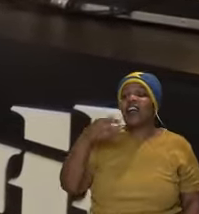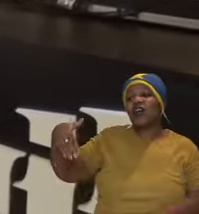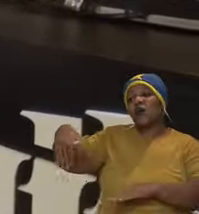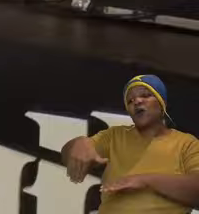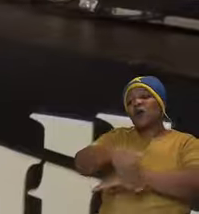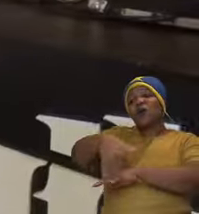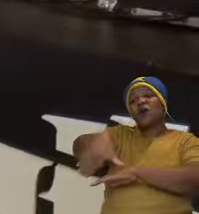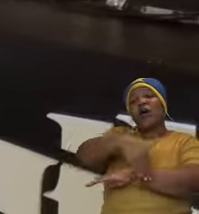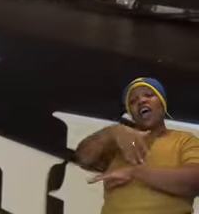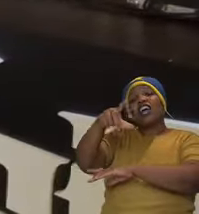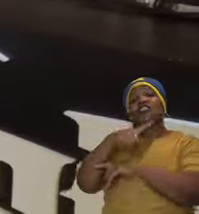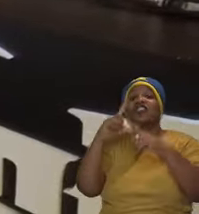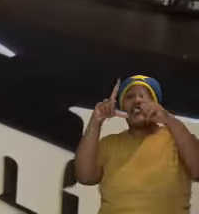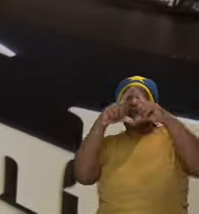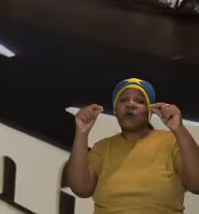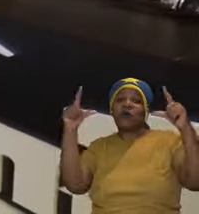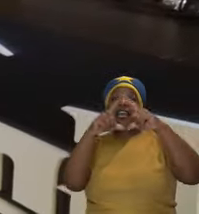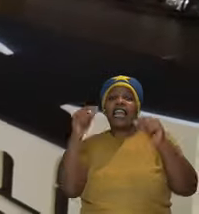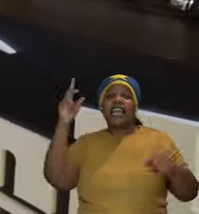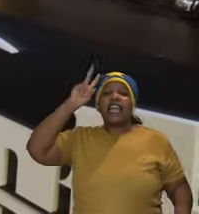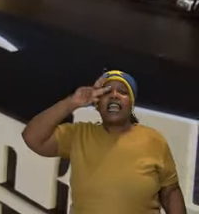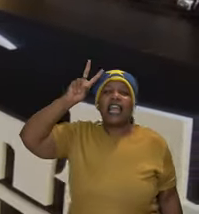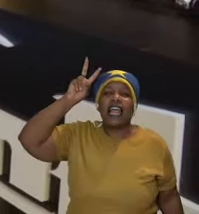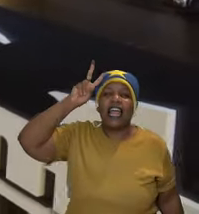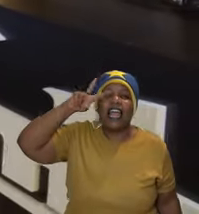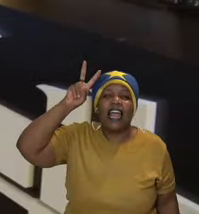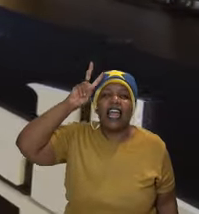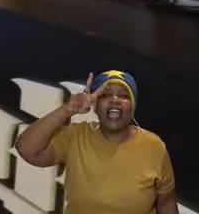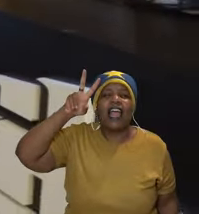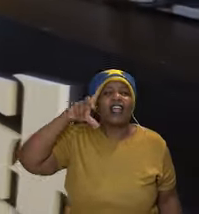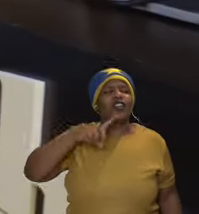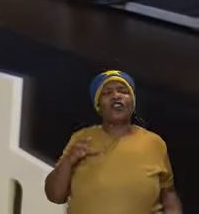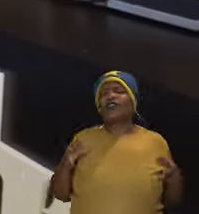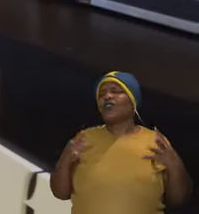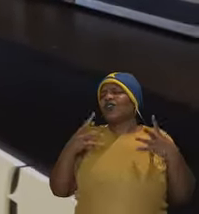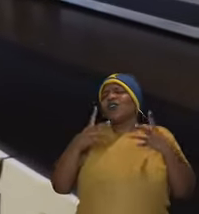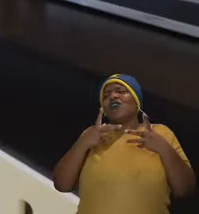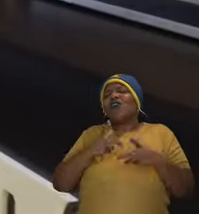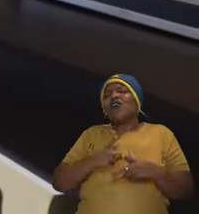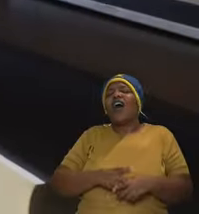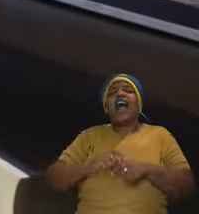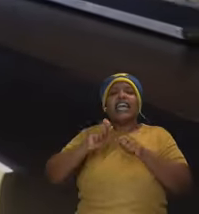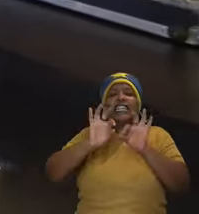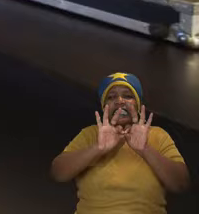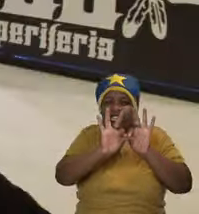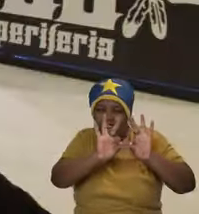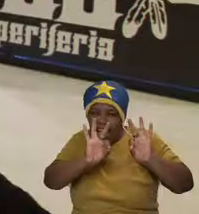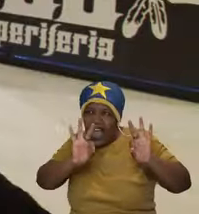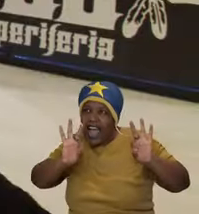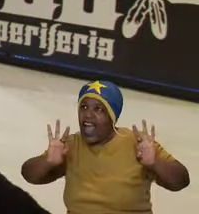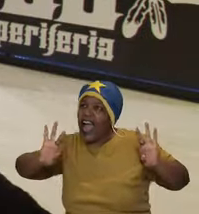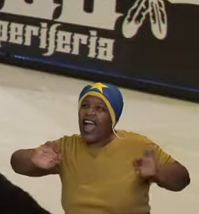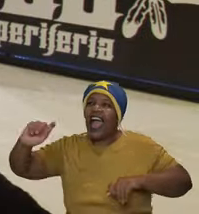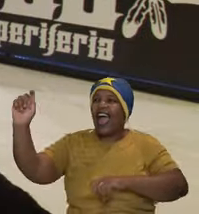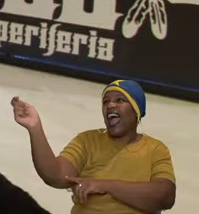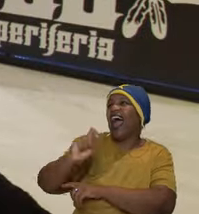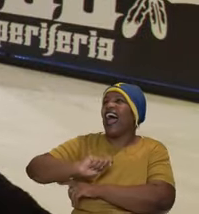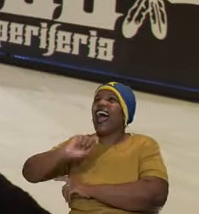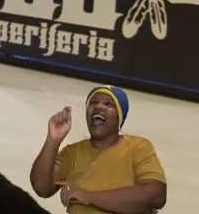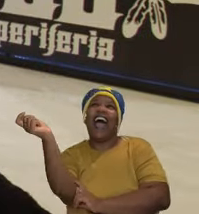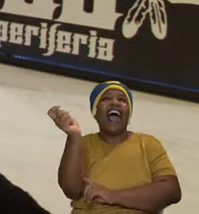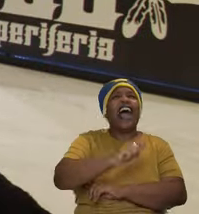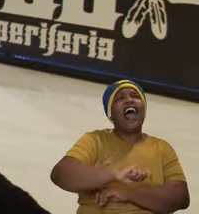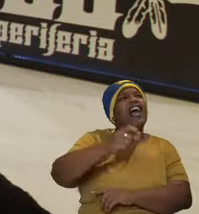ruas de Brasília. Lembrei das... Do serão na linha. Relembra tempo, pum, som